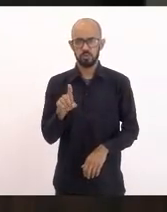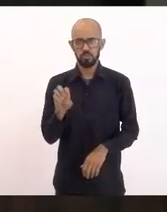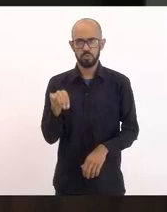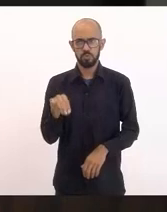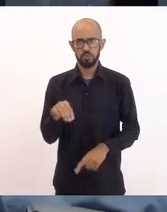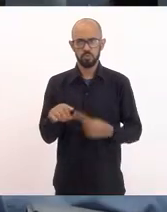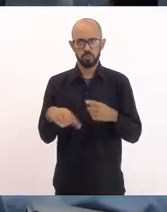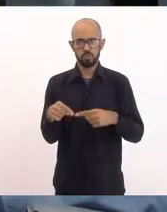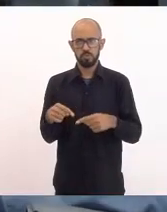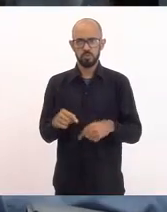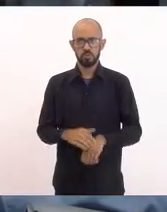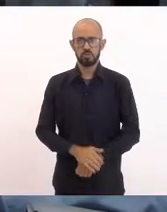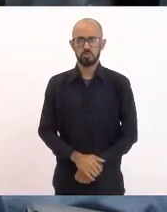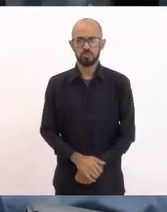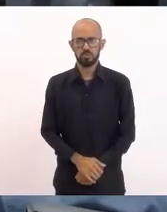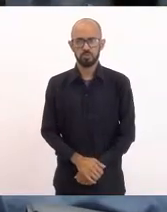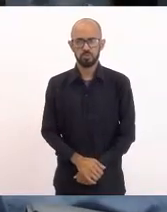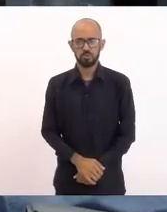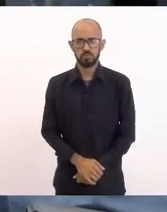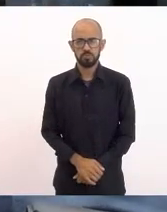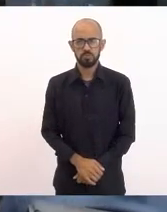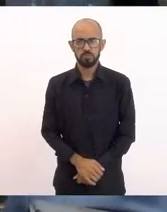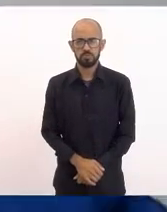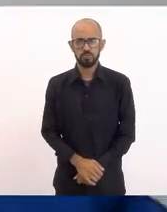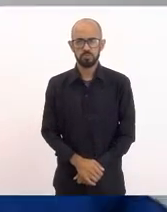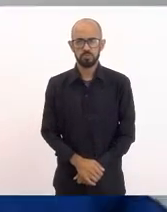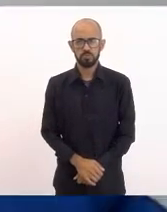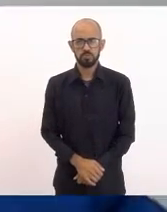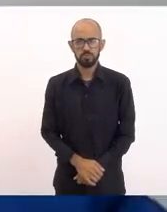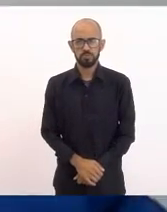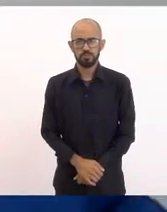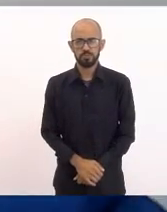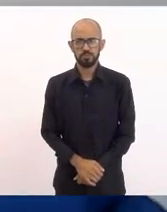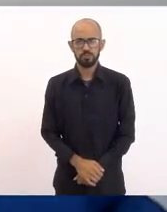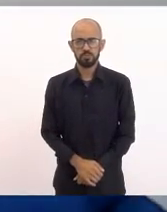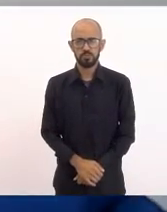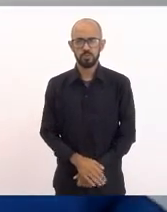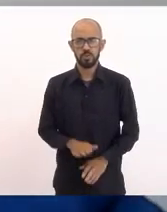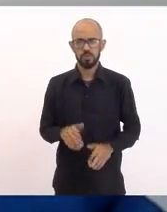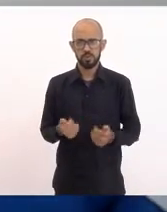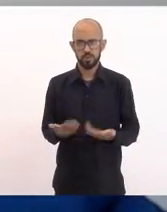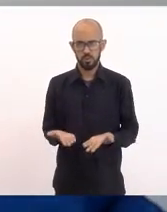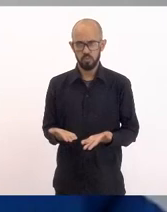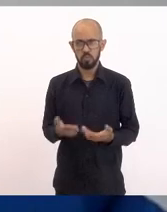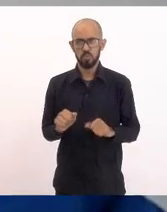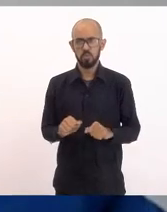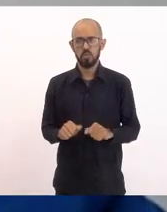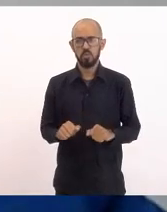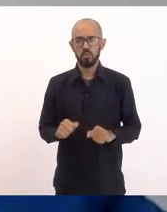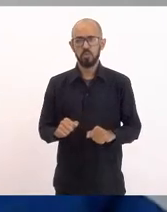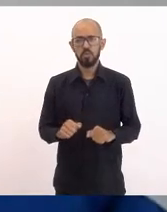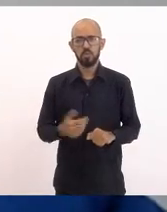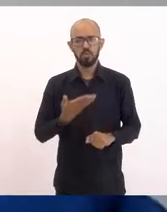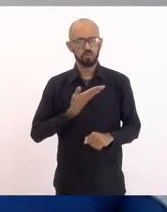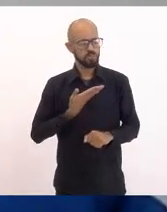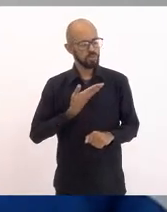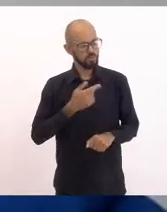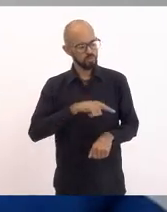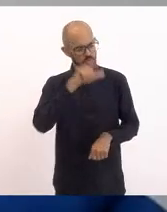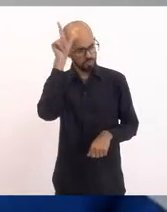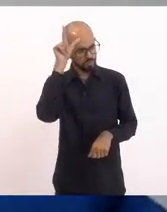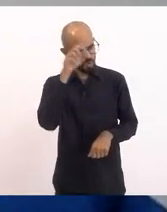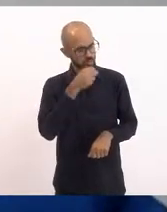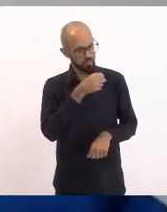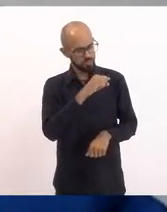favor. Obrigado, presidente. E partindo então para o ponto do companheiro deputado Luiz Paulo, se a gente